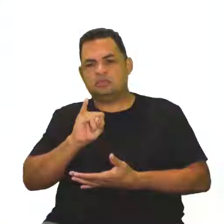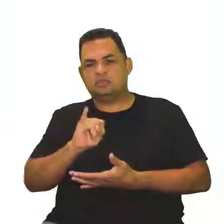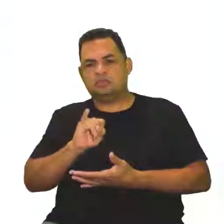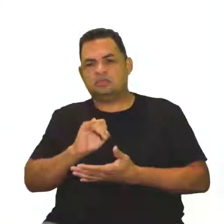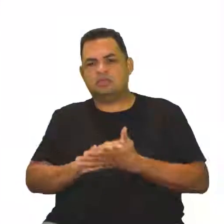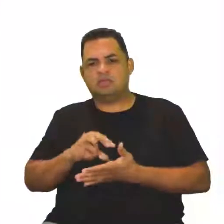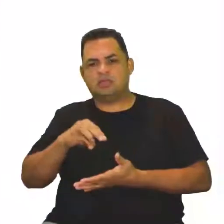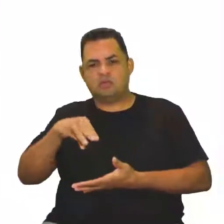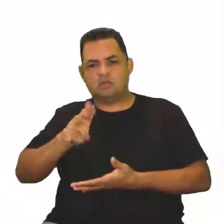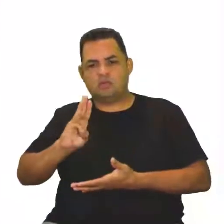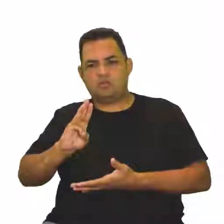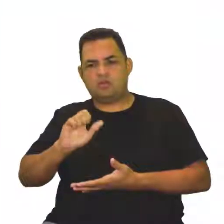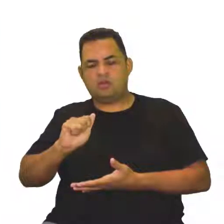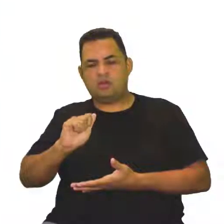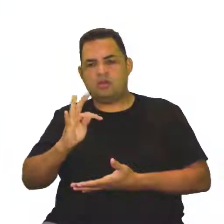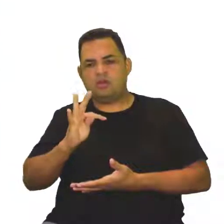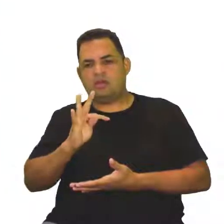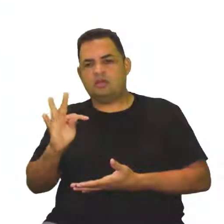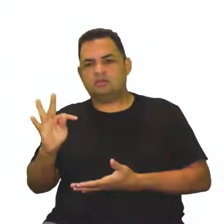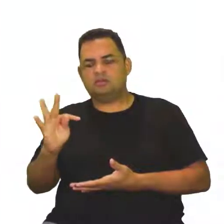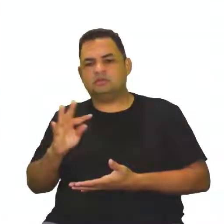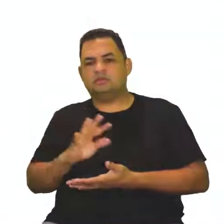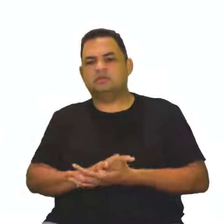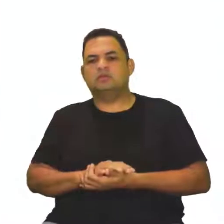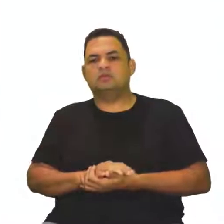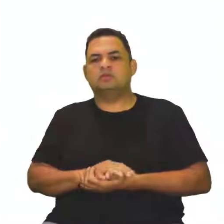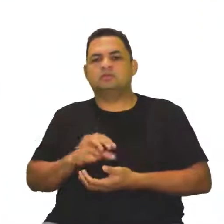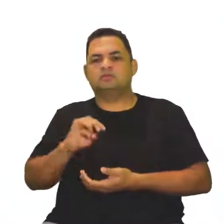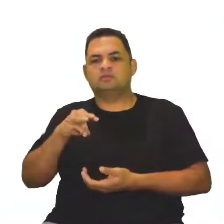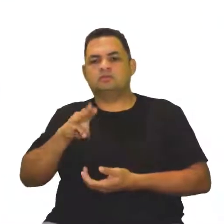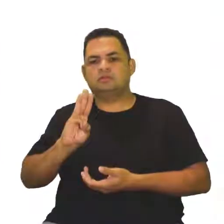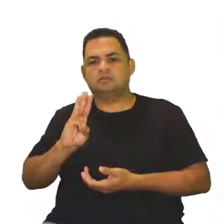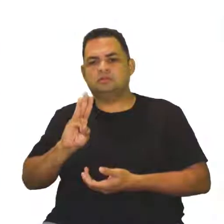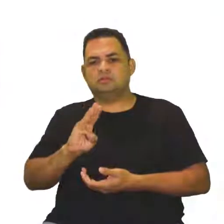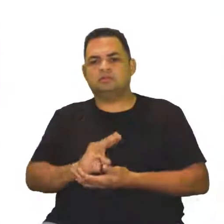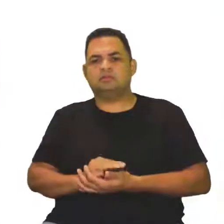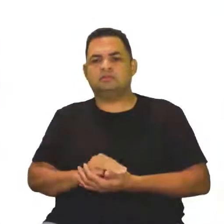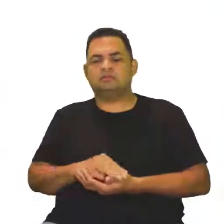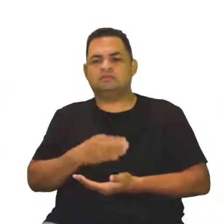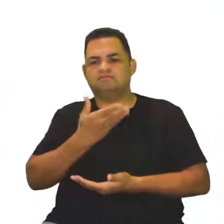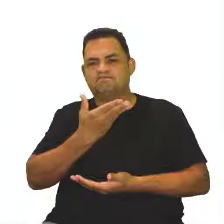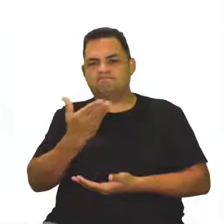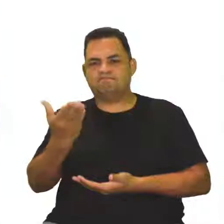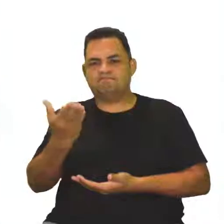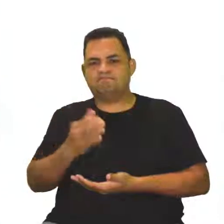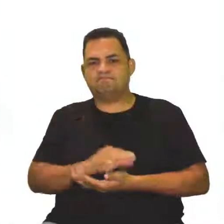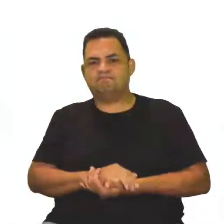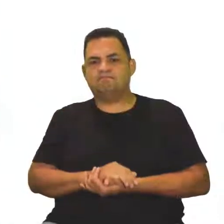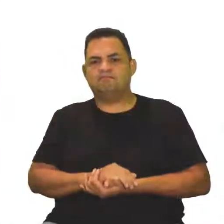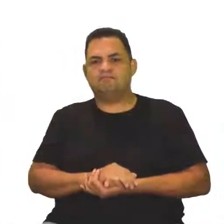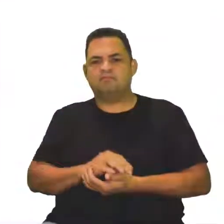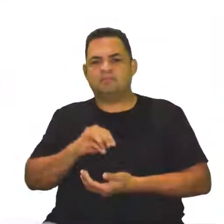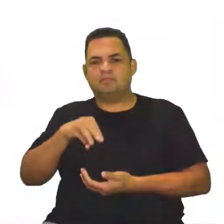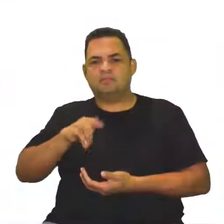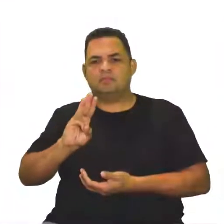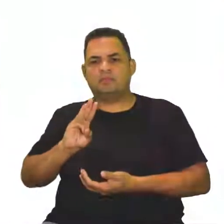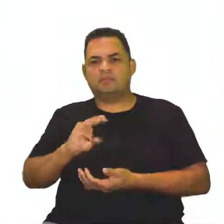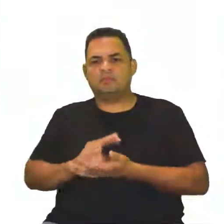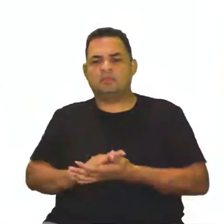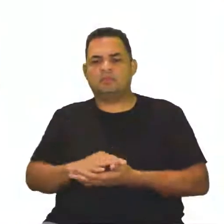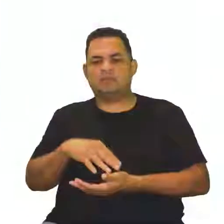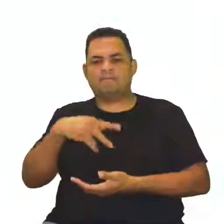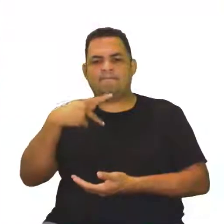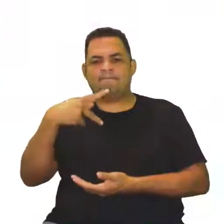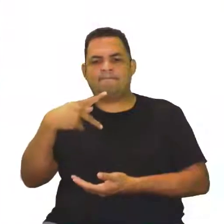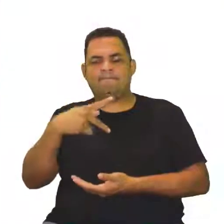o watt. Ou você fala watt, ou você fala watt, tá? Aqueles watts de potência, né?